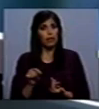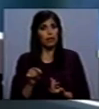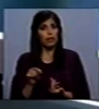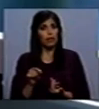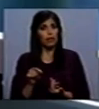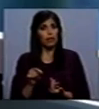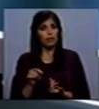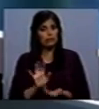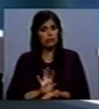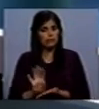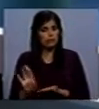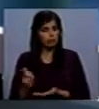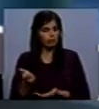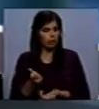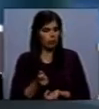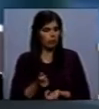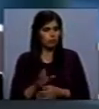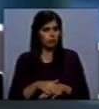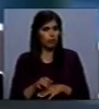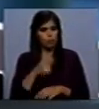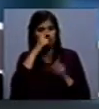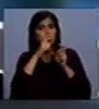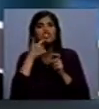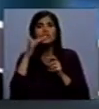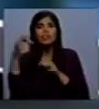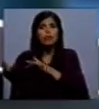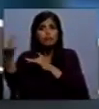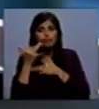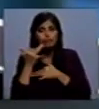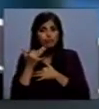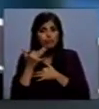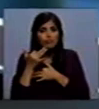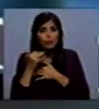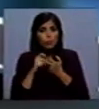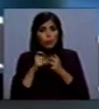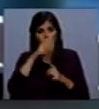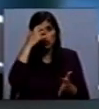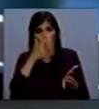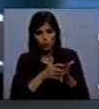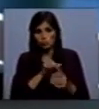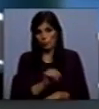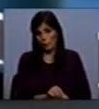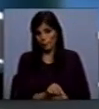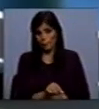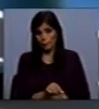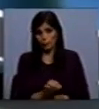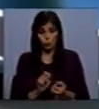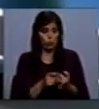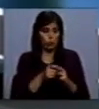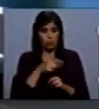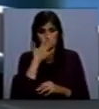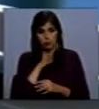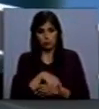taxado a fobia não é relativamente às pessoas que vêm de fora os refugiados o problema do turismo não é o problema por exemplo do